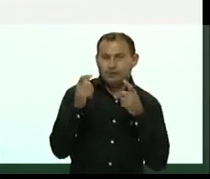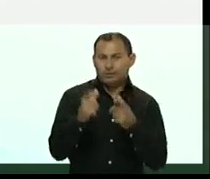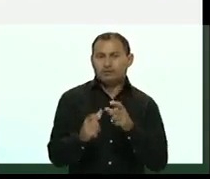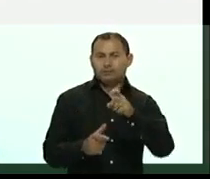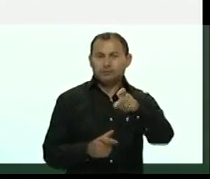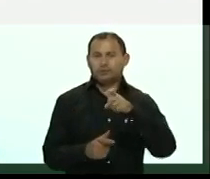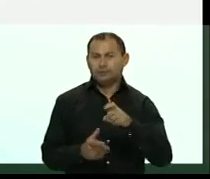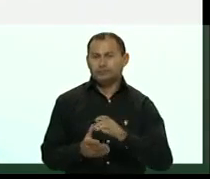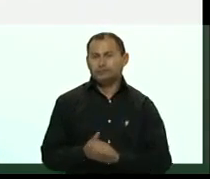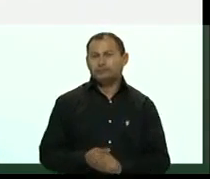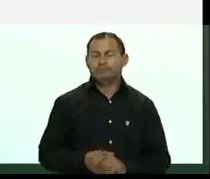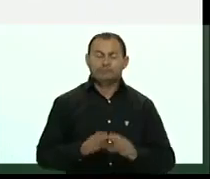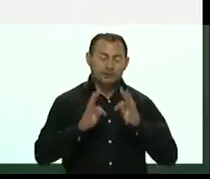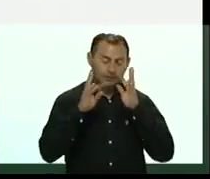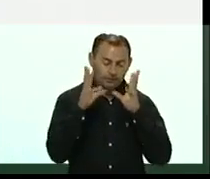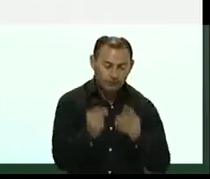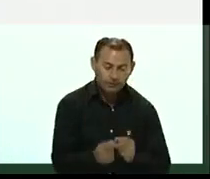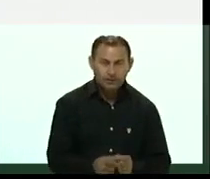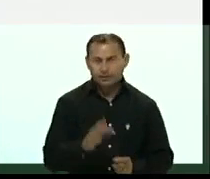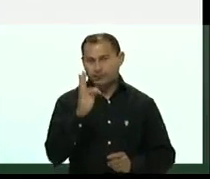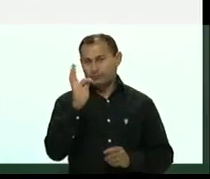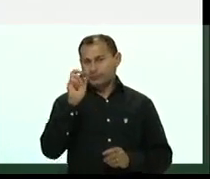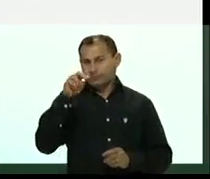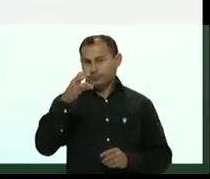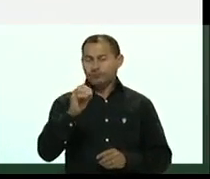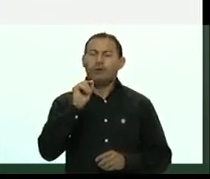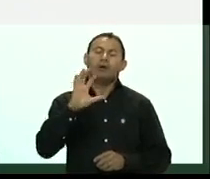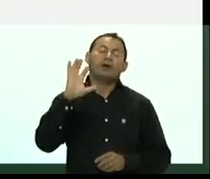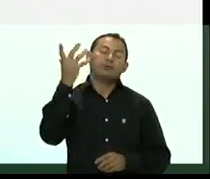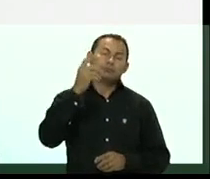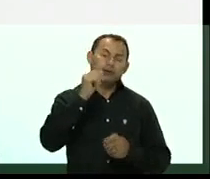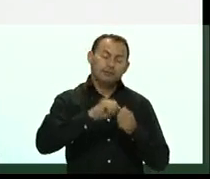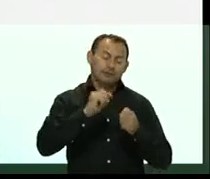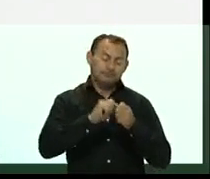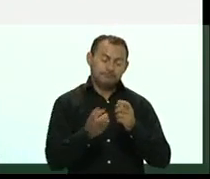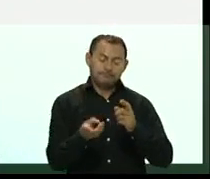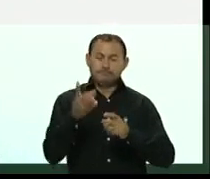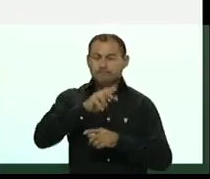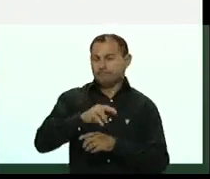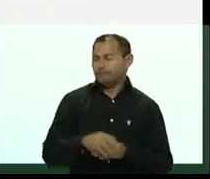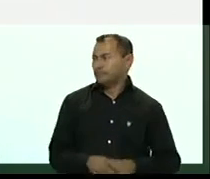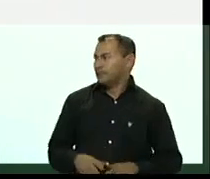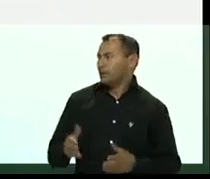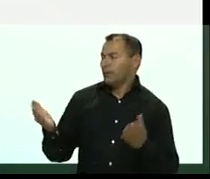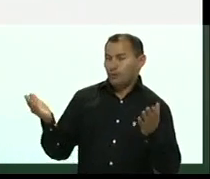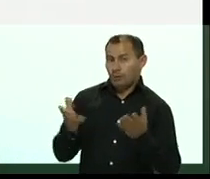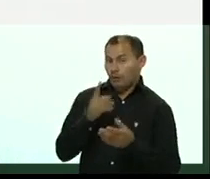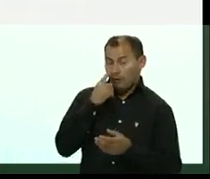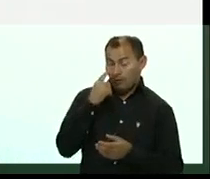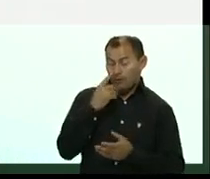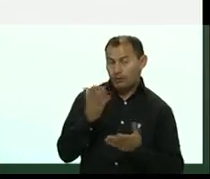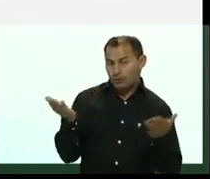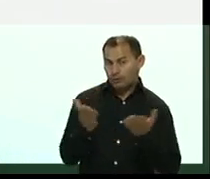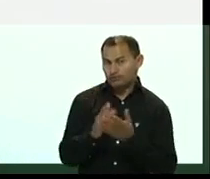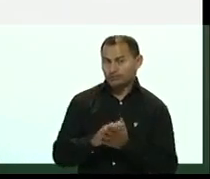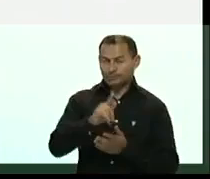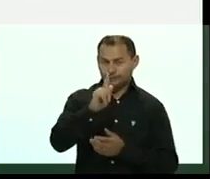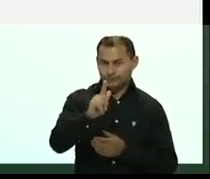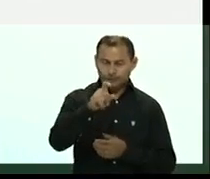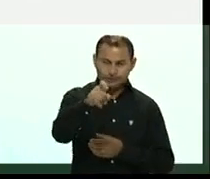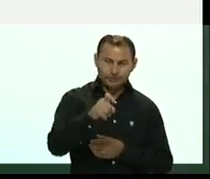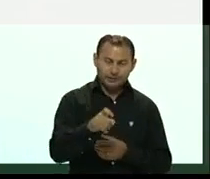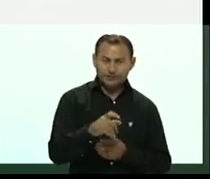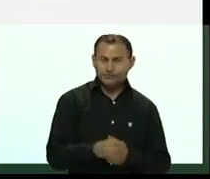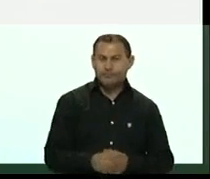do x toda aquela função. Olha o que acontece quando eu faço o inverso. Agora, eu vou pegar a g de